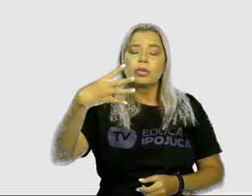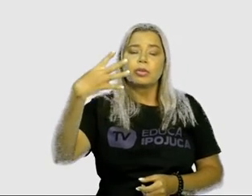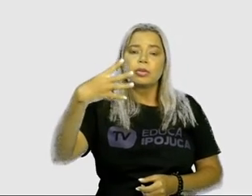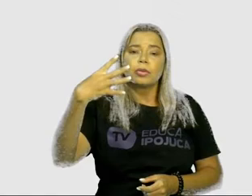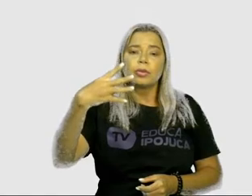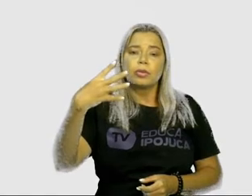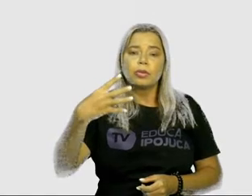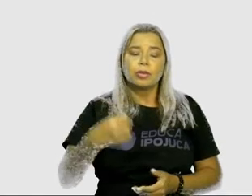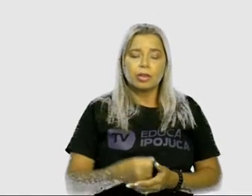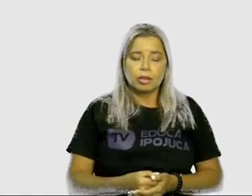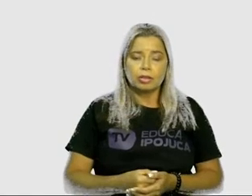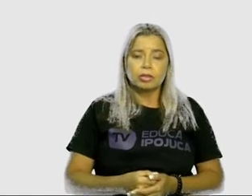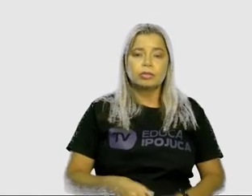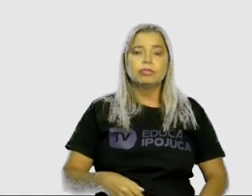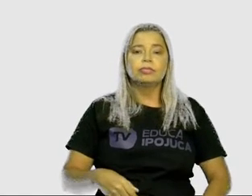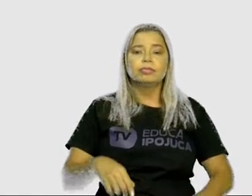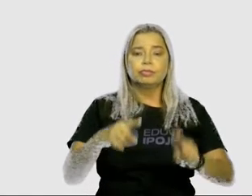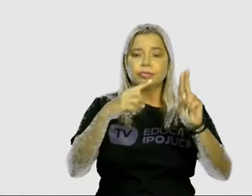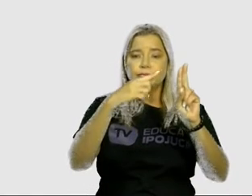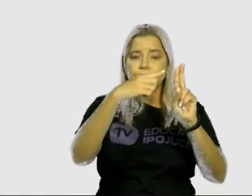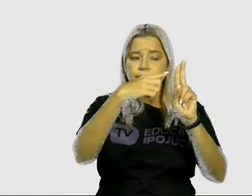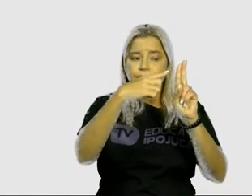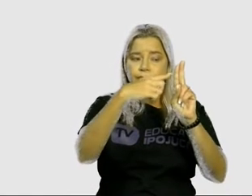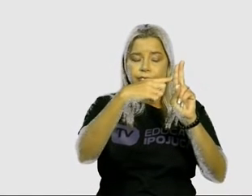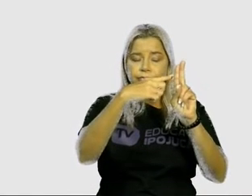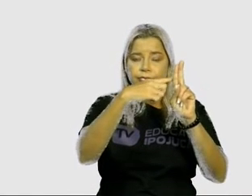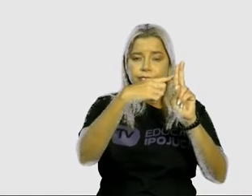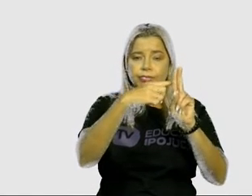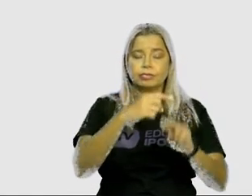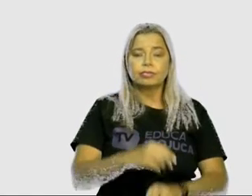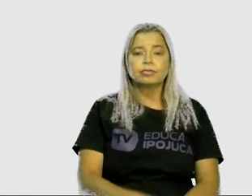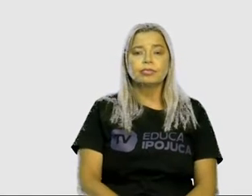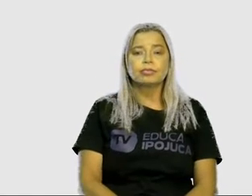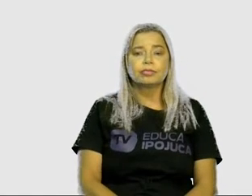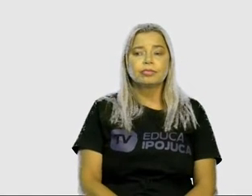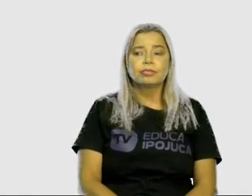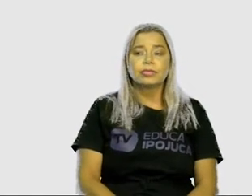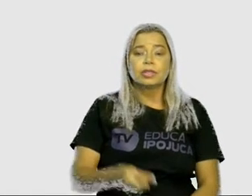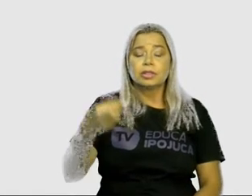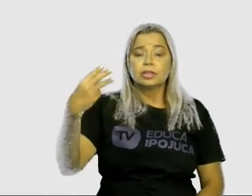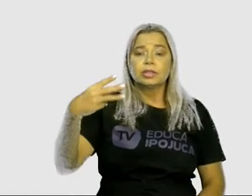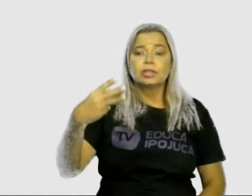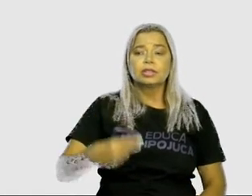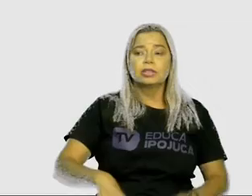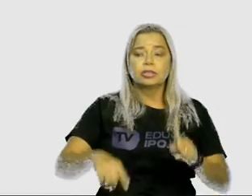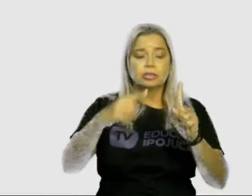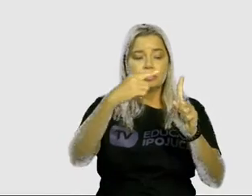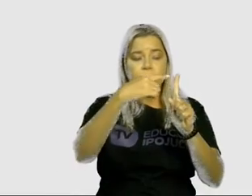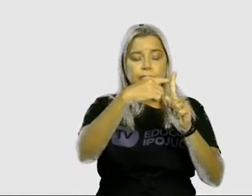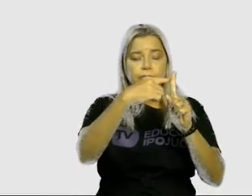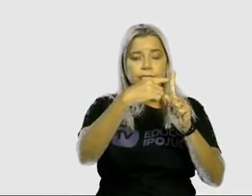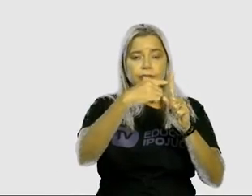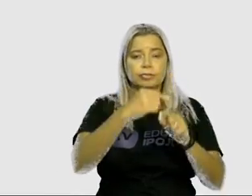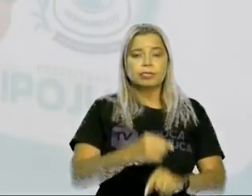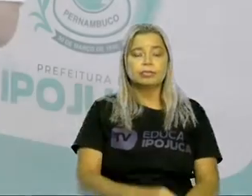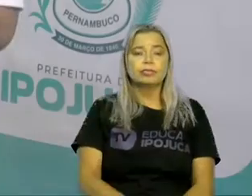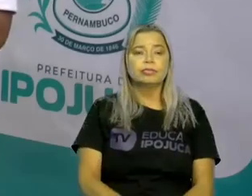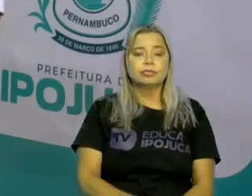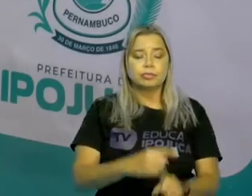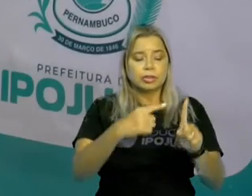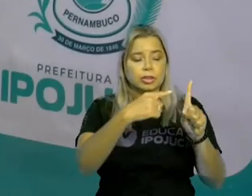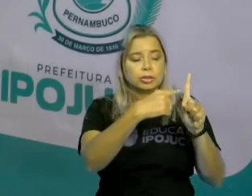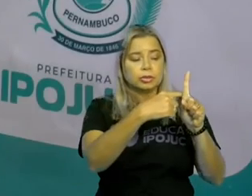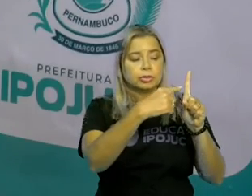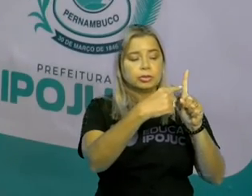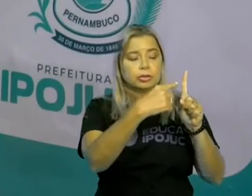ele equivale à unidade da dezena. E o 3 equivale à unidade.